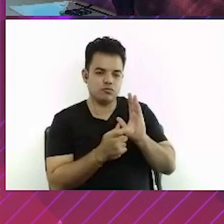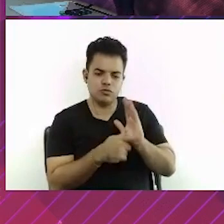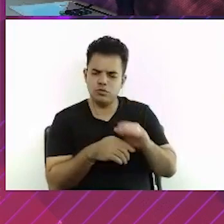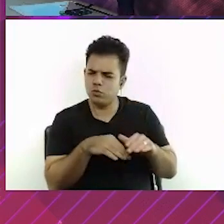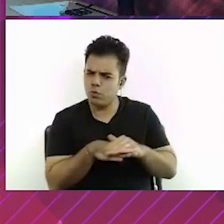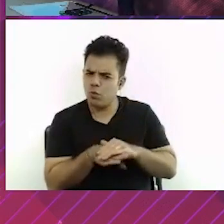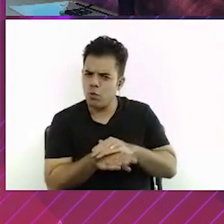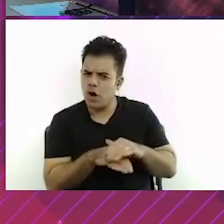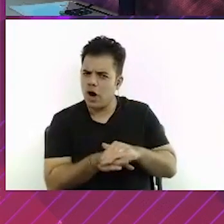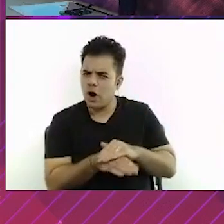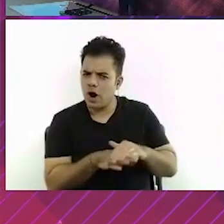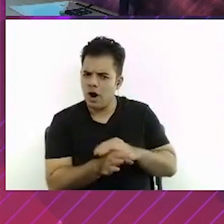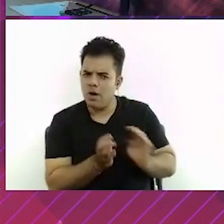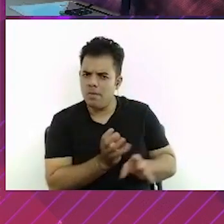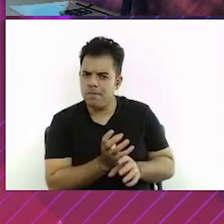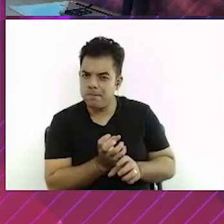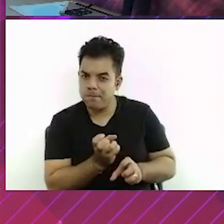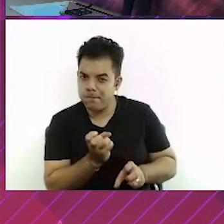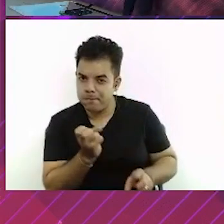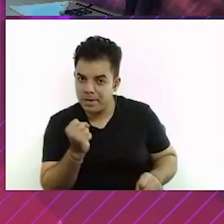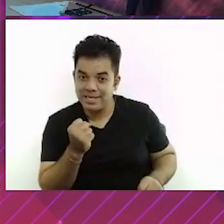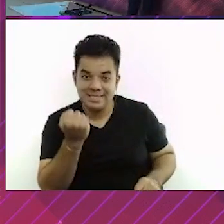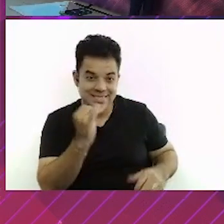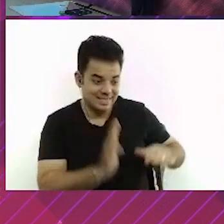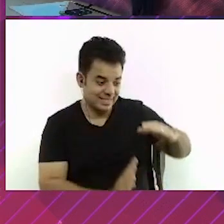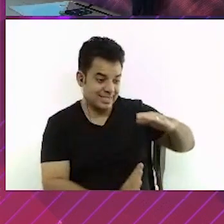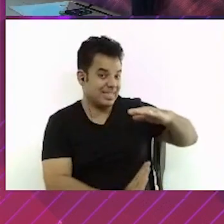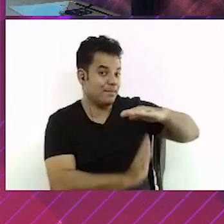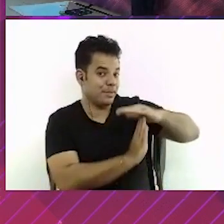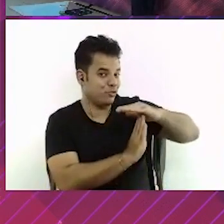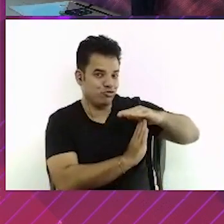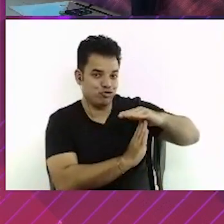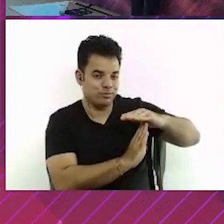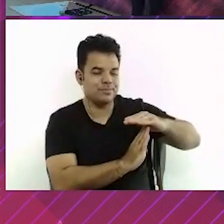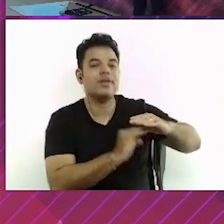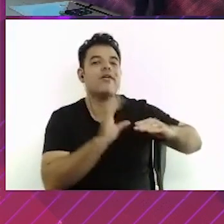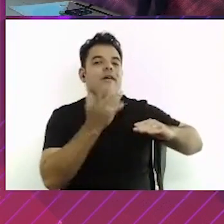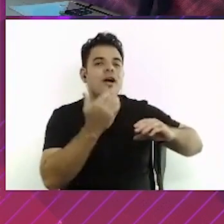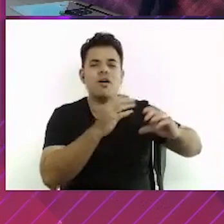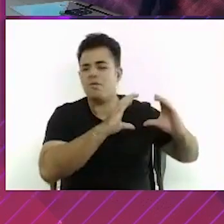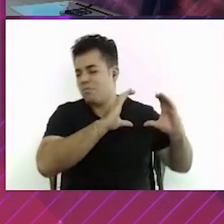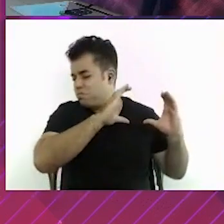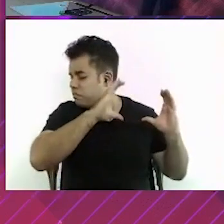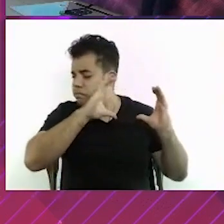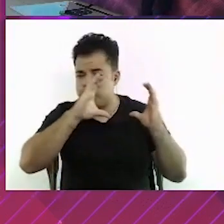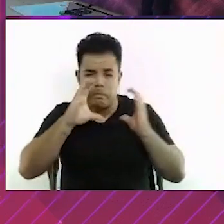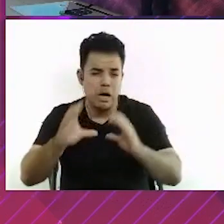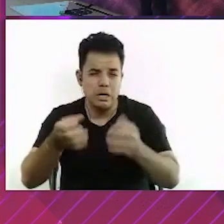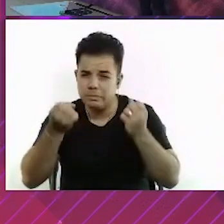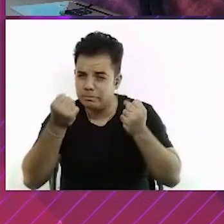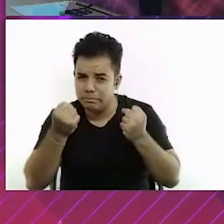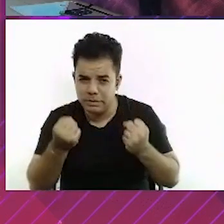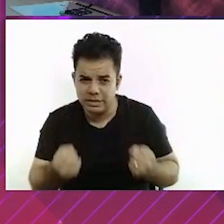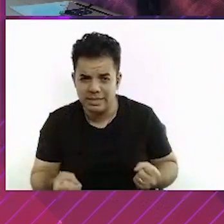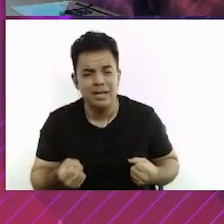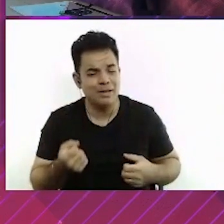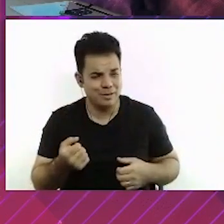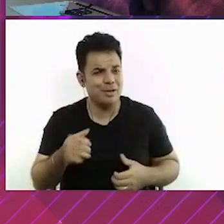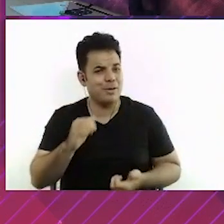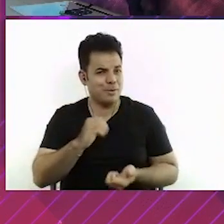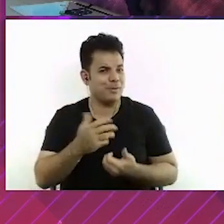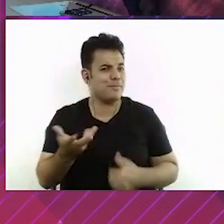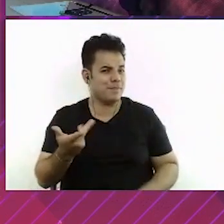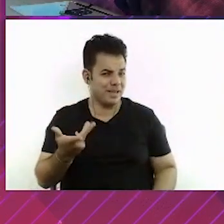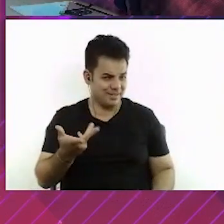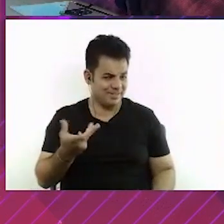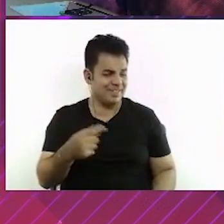Se você não setar o tamanho do buffer, o Rapid vai entregar tudo o que ele conseguir. E o Rapid é bem performático. Então, digamos que ele tem